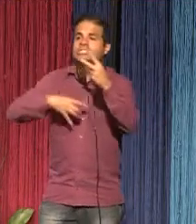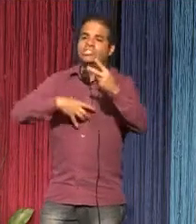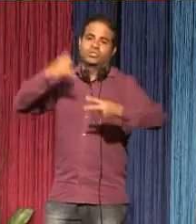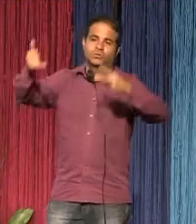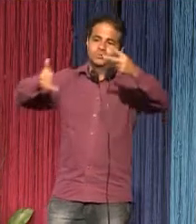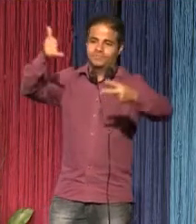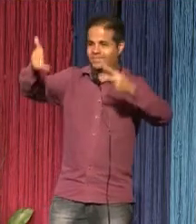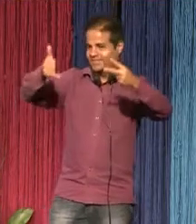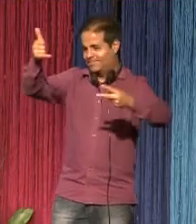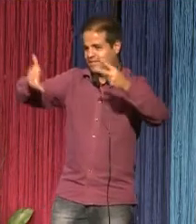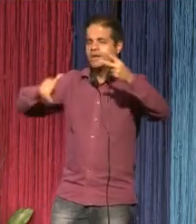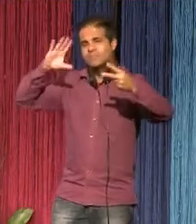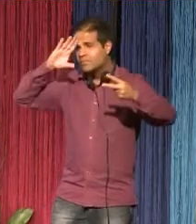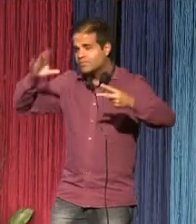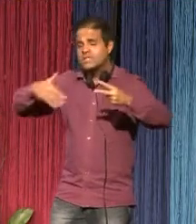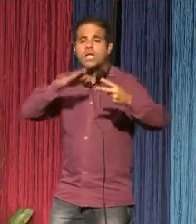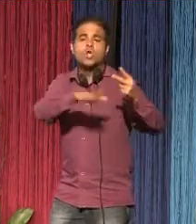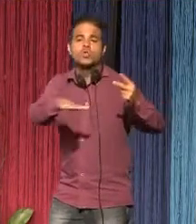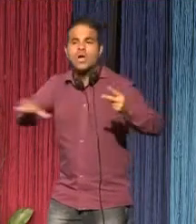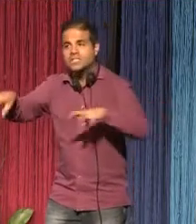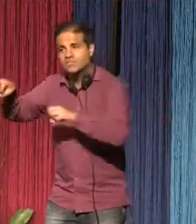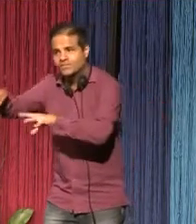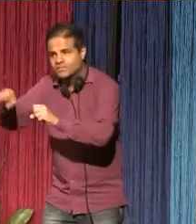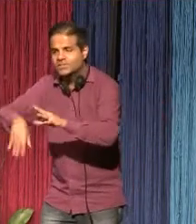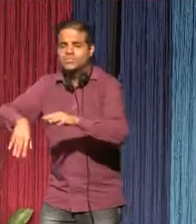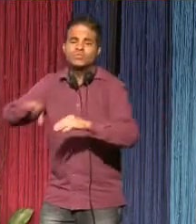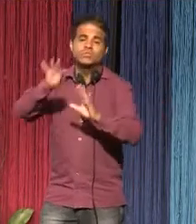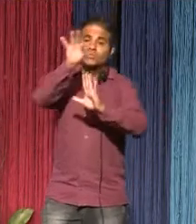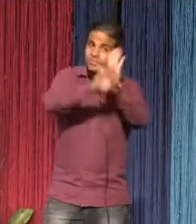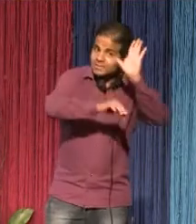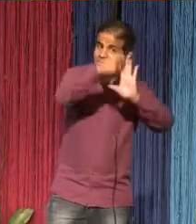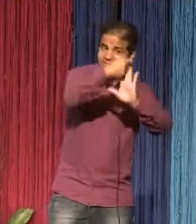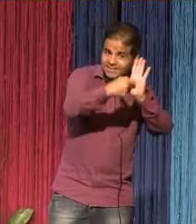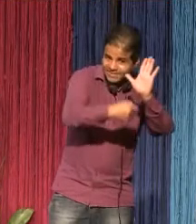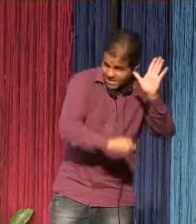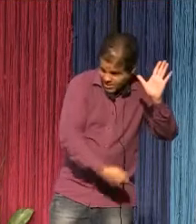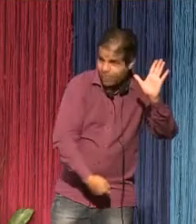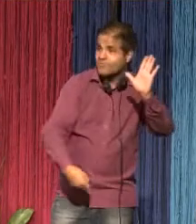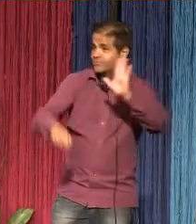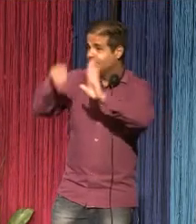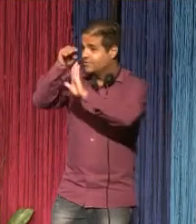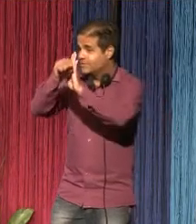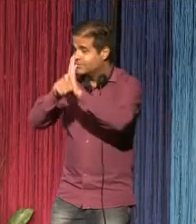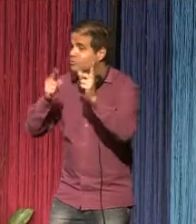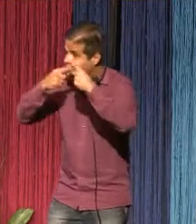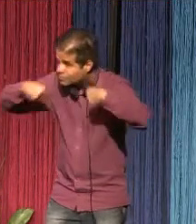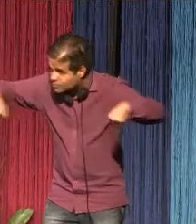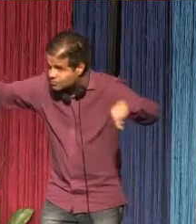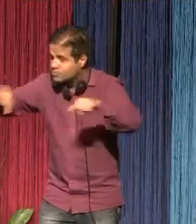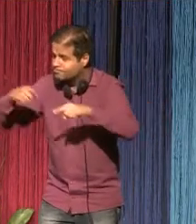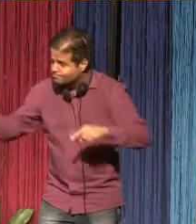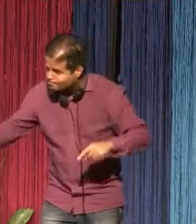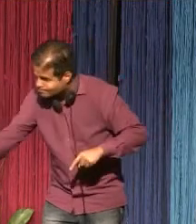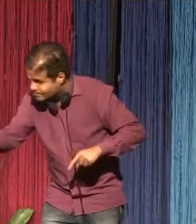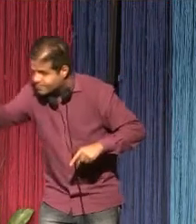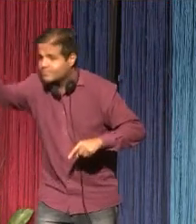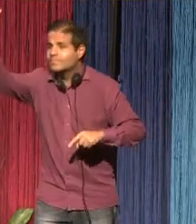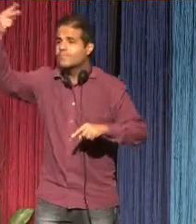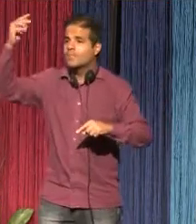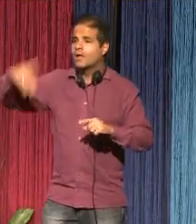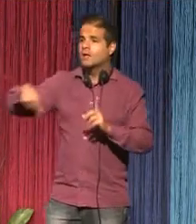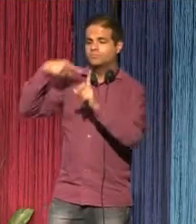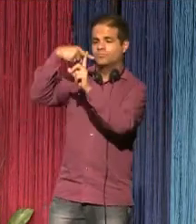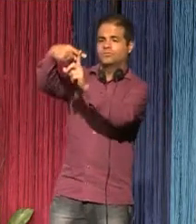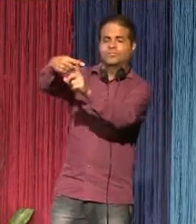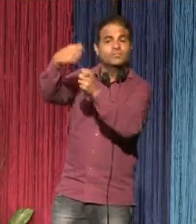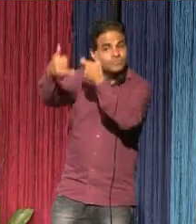sentidos do brincar, porque, geralmente, sobretudo na educação infantil e nos textos curriculares, nós valorizamos mais o lado positivo